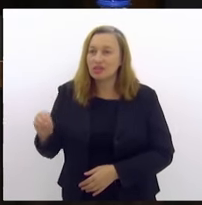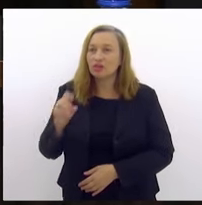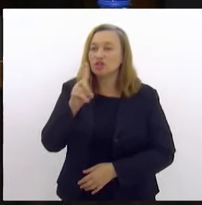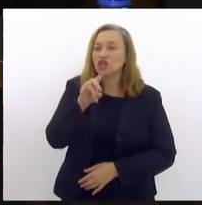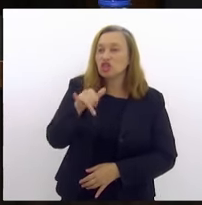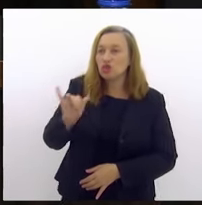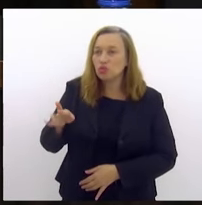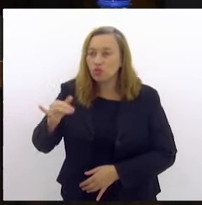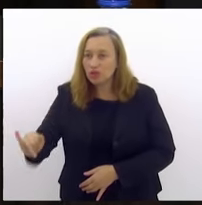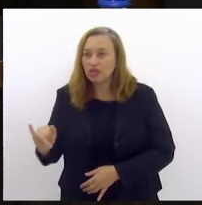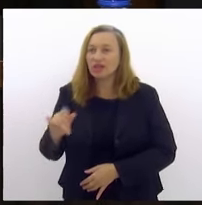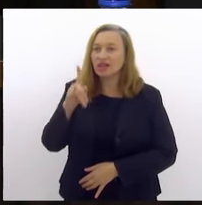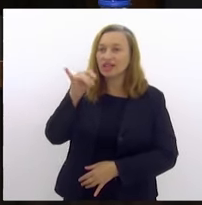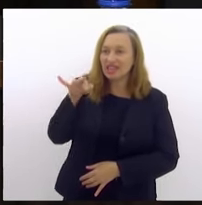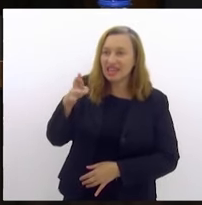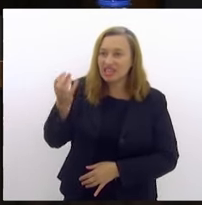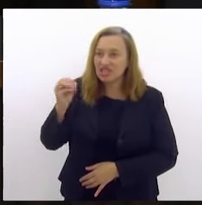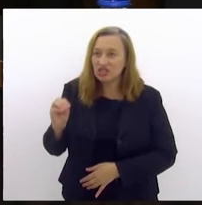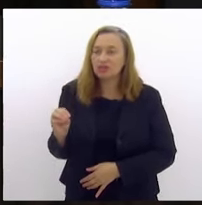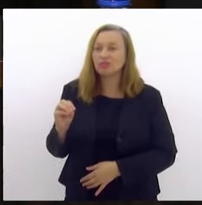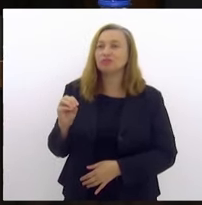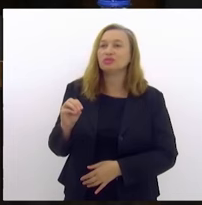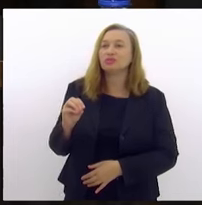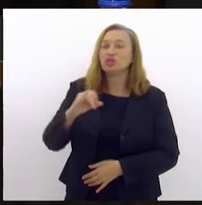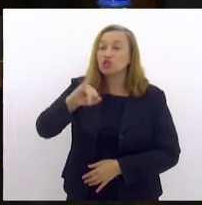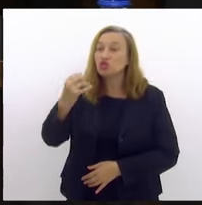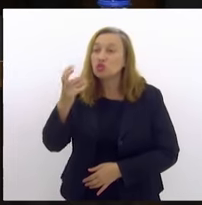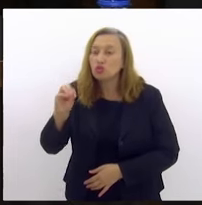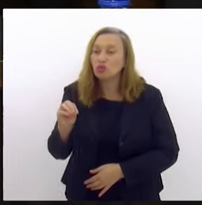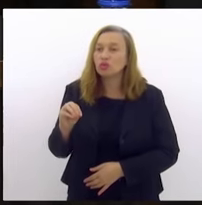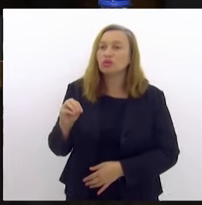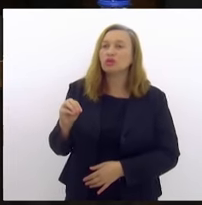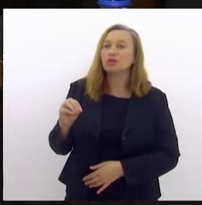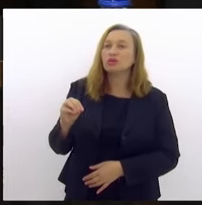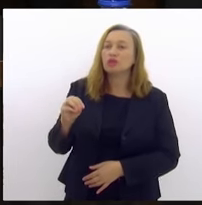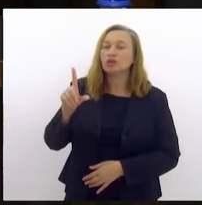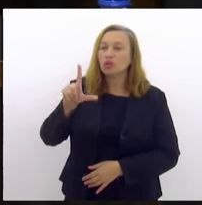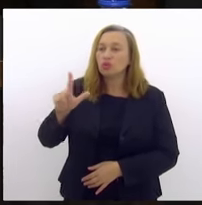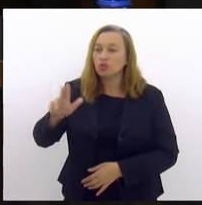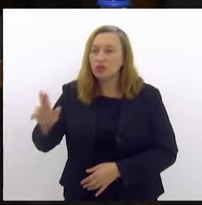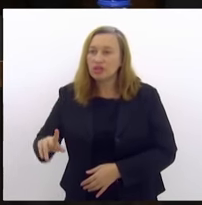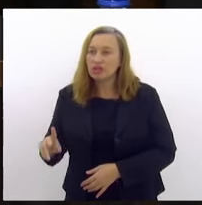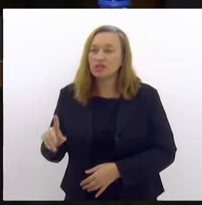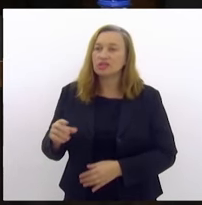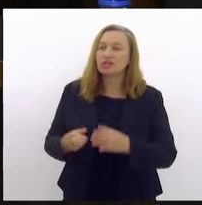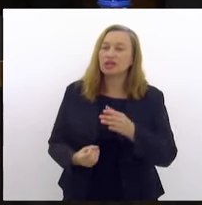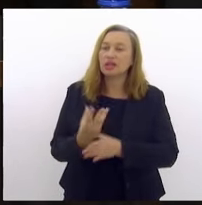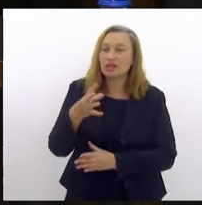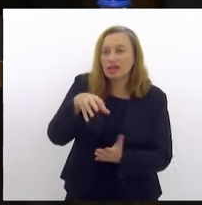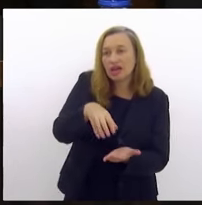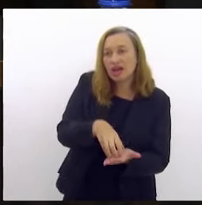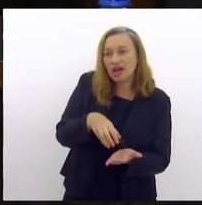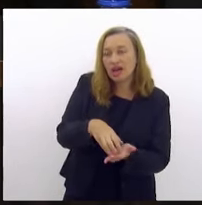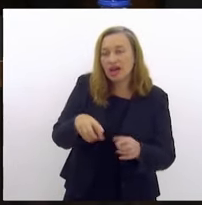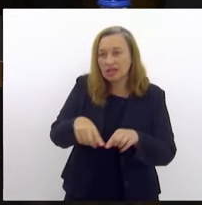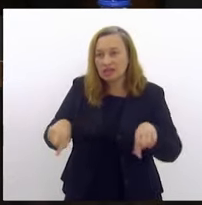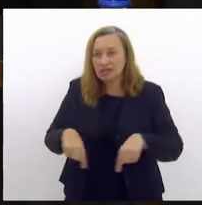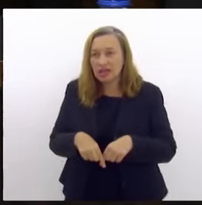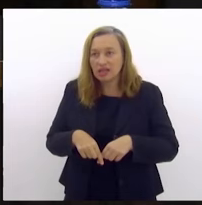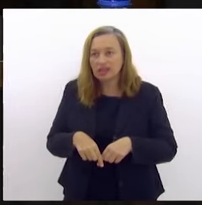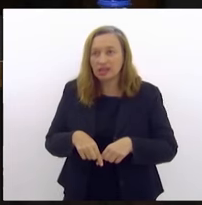Iuri, Andrezinho Siciliano, Júlio Rocha, Luiz Cláudio Ribeiro, que cria a sala de integração sensorial para